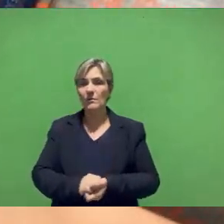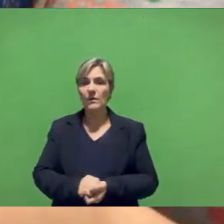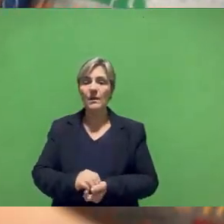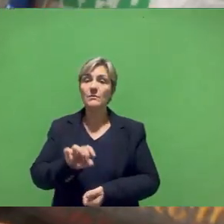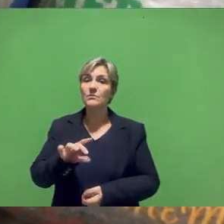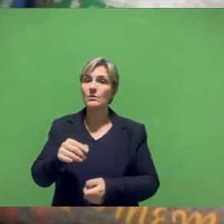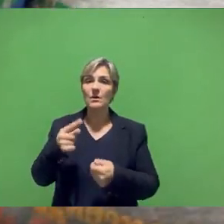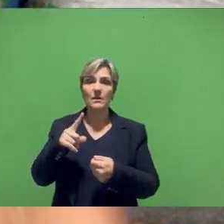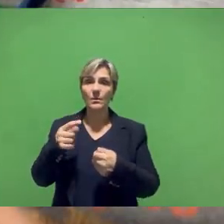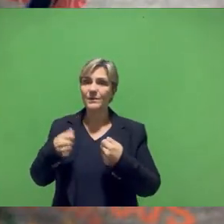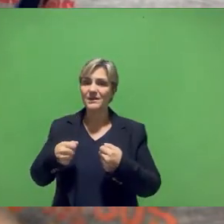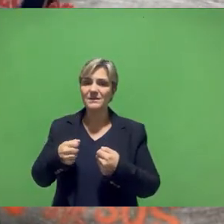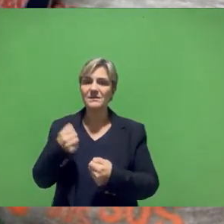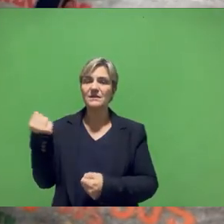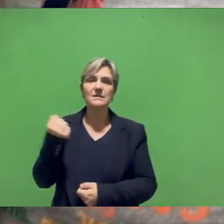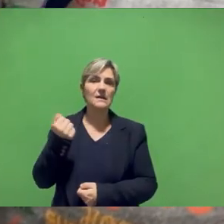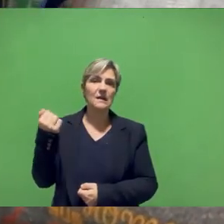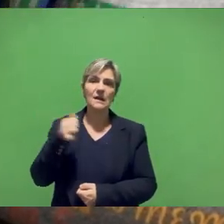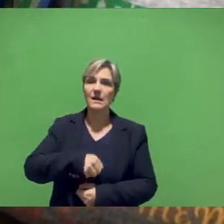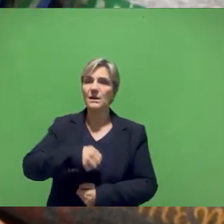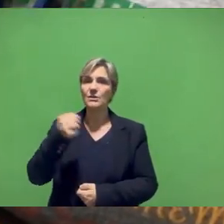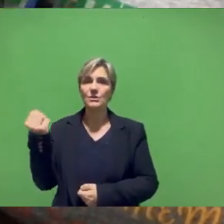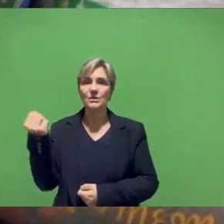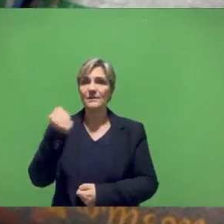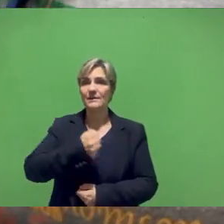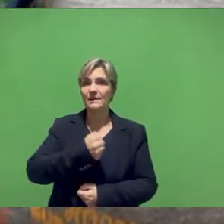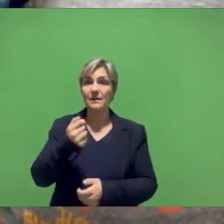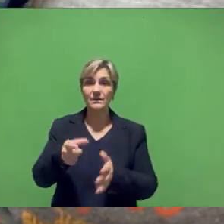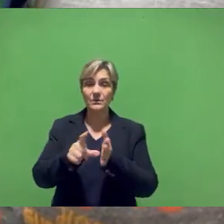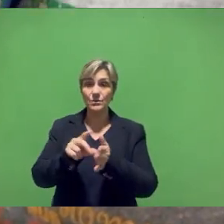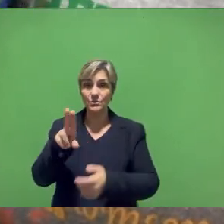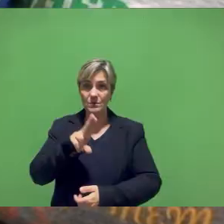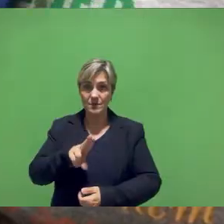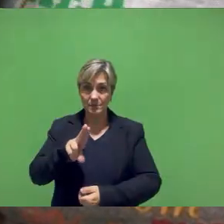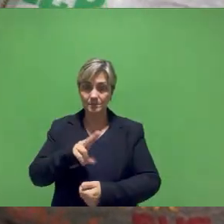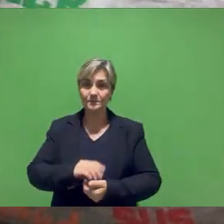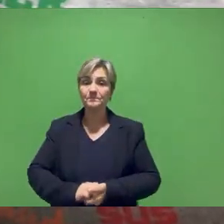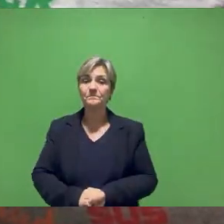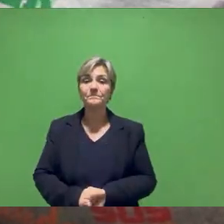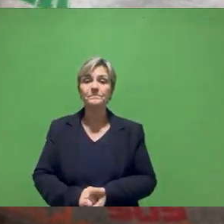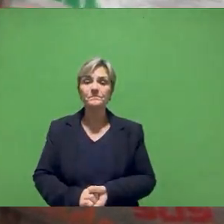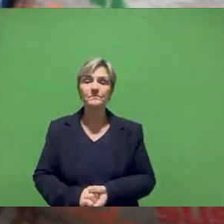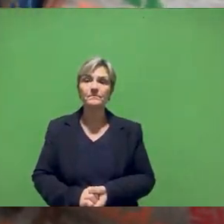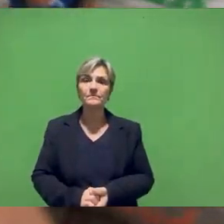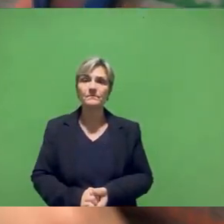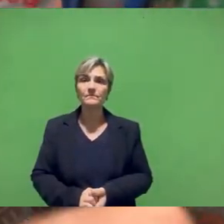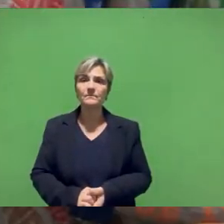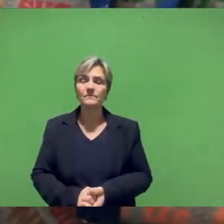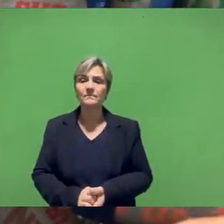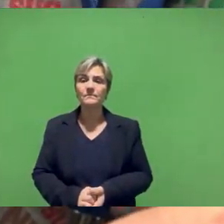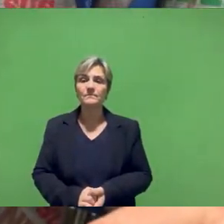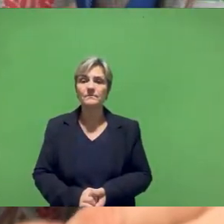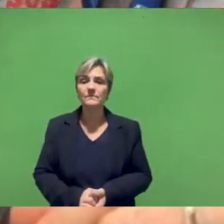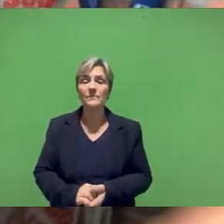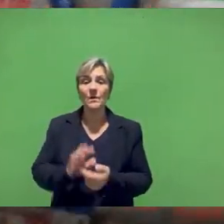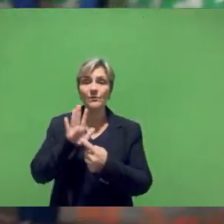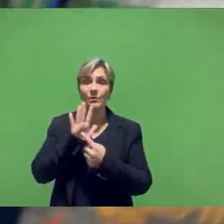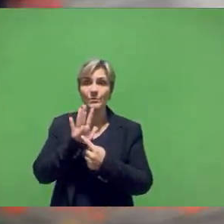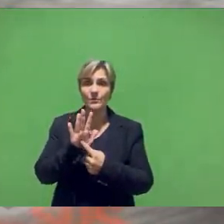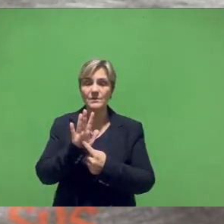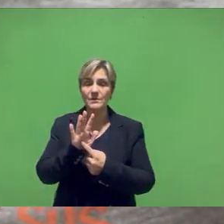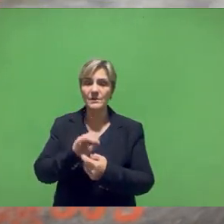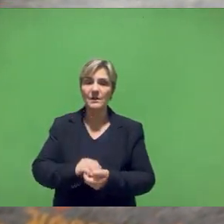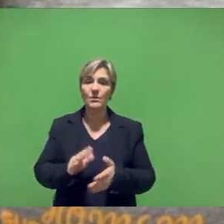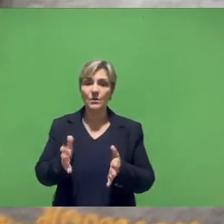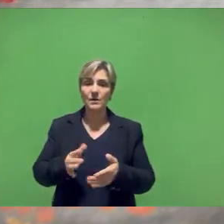tá? Só não precisa agitar antes de usar, tá? Bueno. Deixa eu mostrar